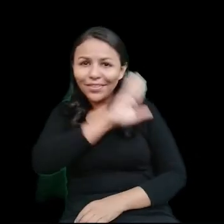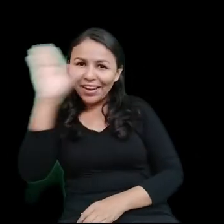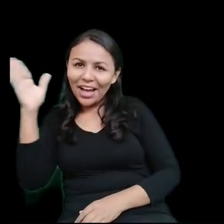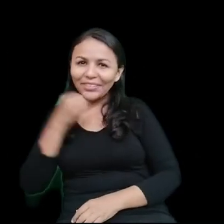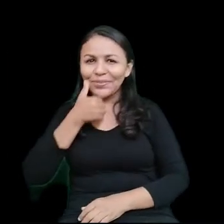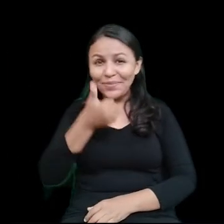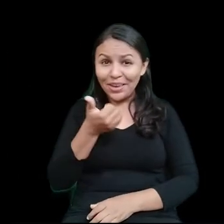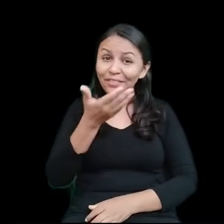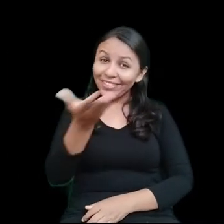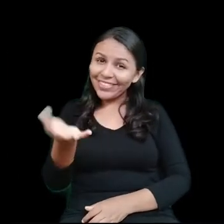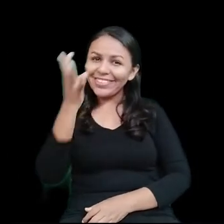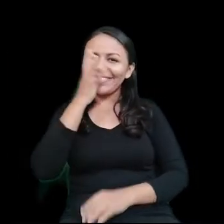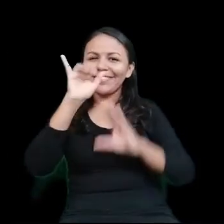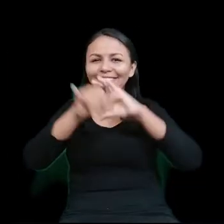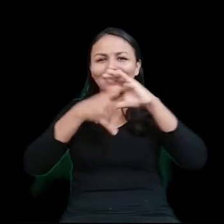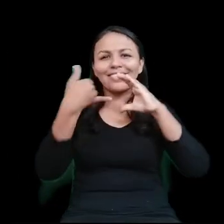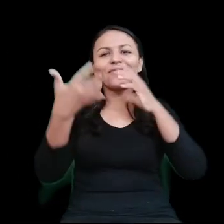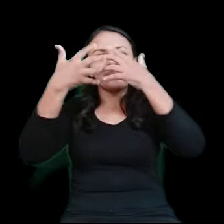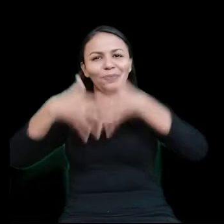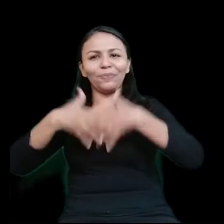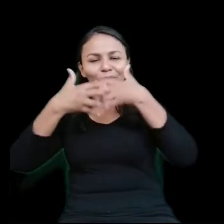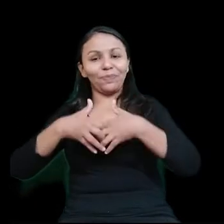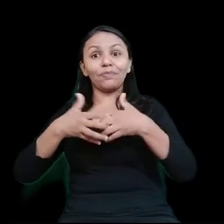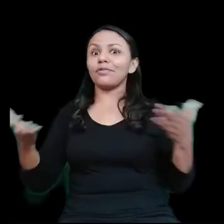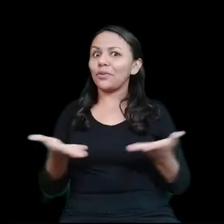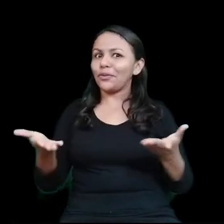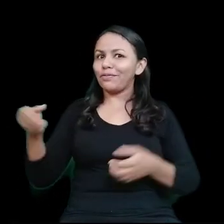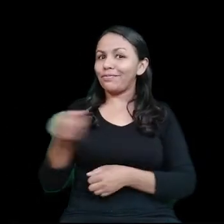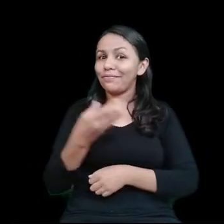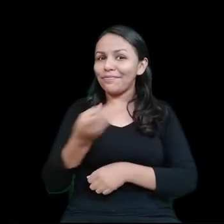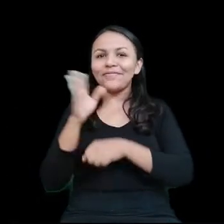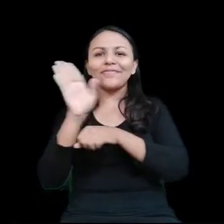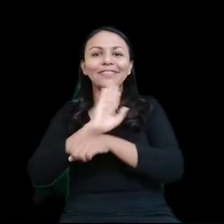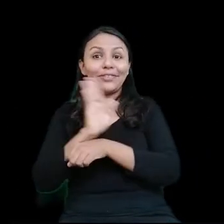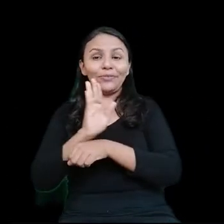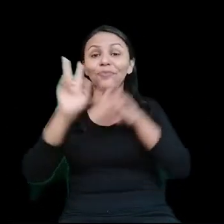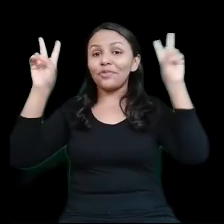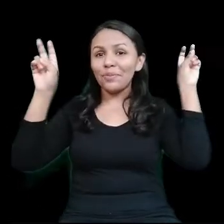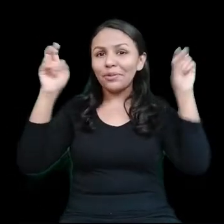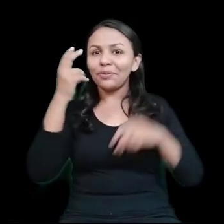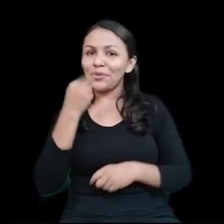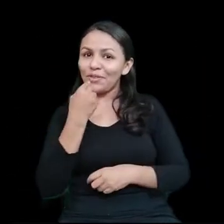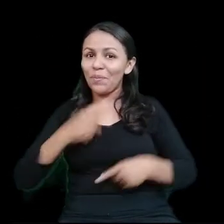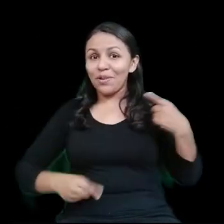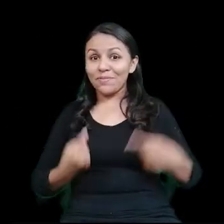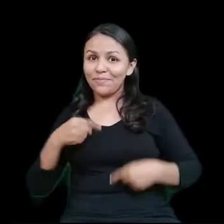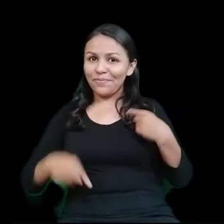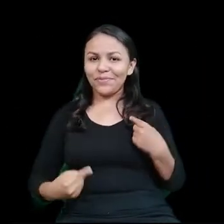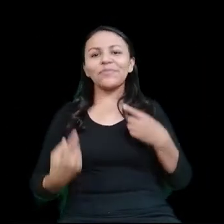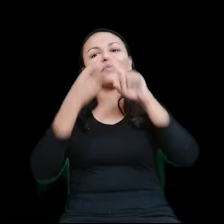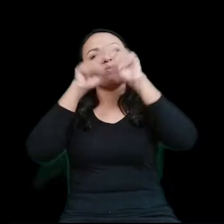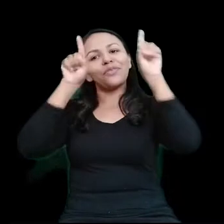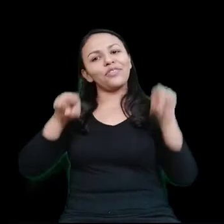Olá, tudo bem? Você que acompanha o canal do Instituto Federal, nós temos hoje mais um episódio que é Nutrição e Metabolismo do nosso projeto